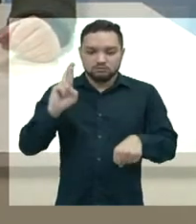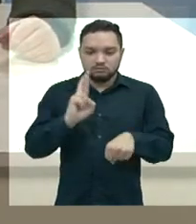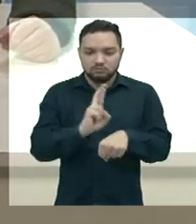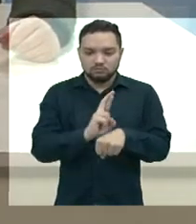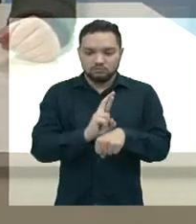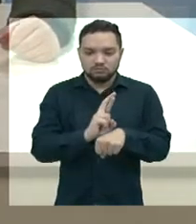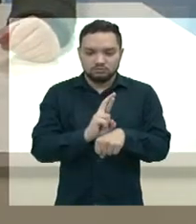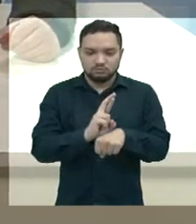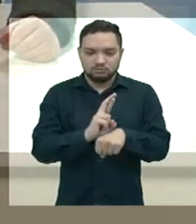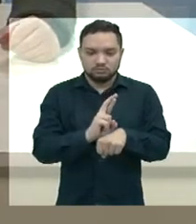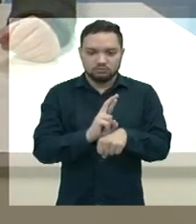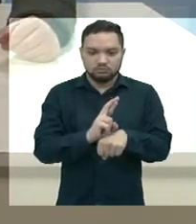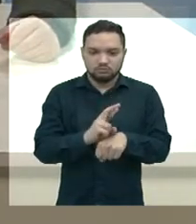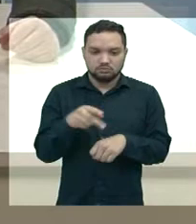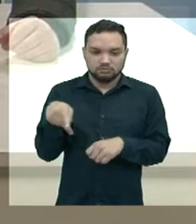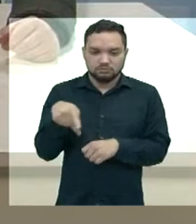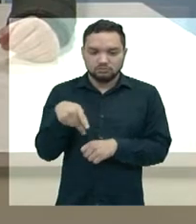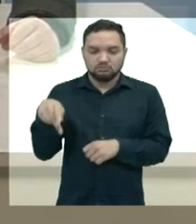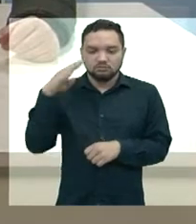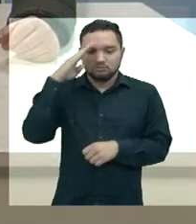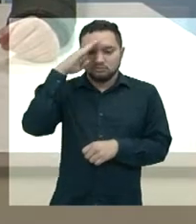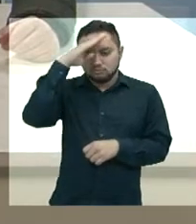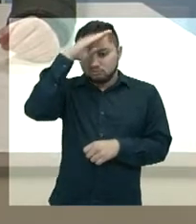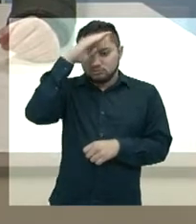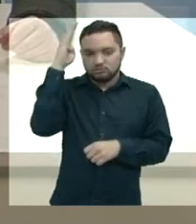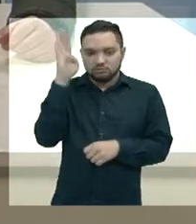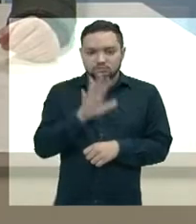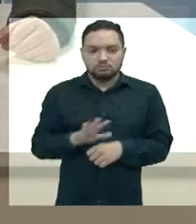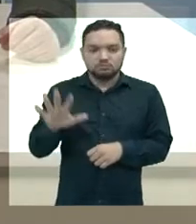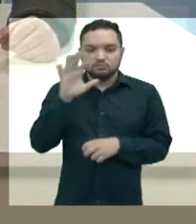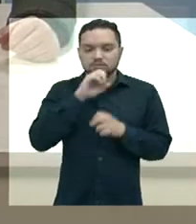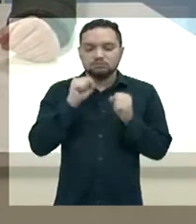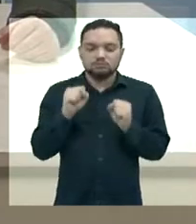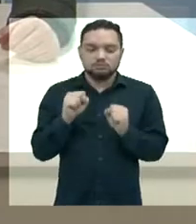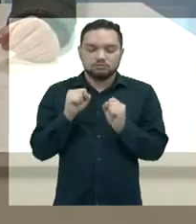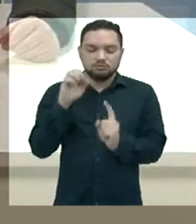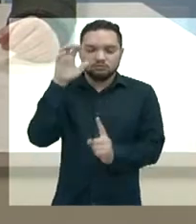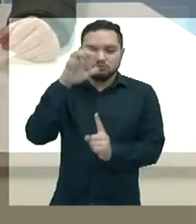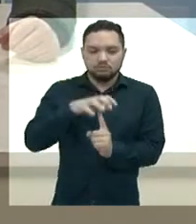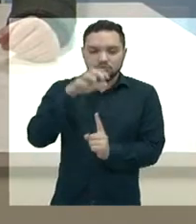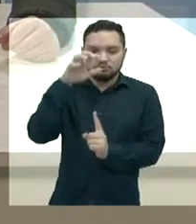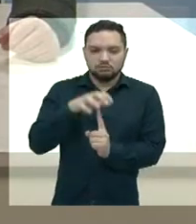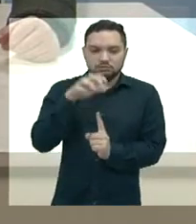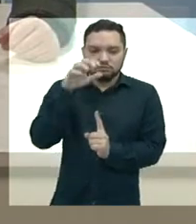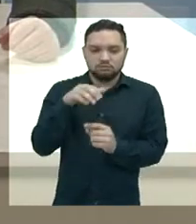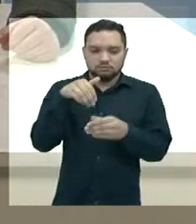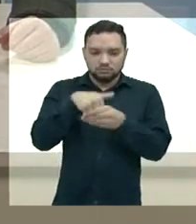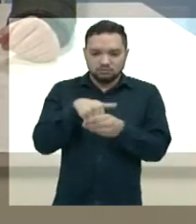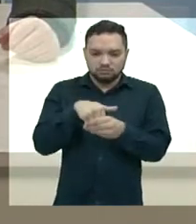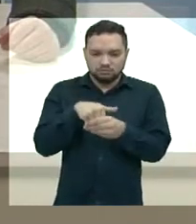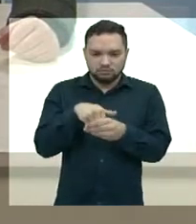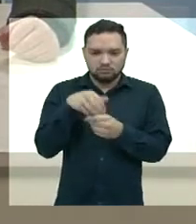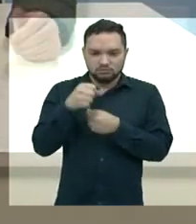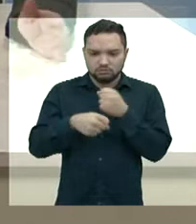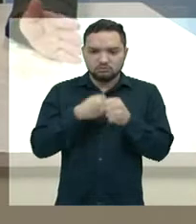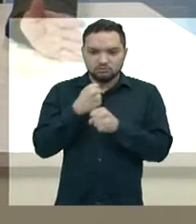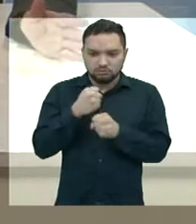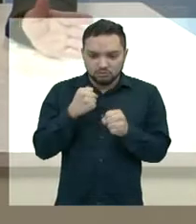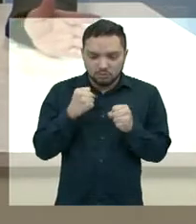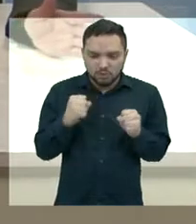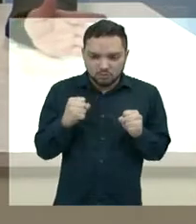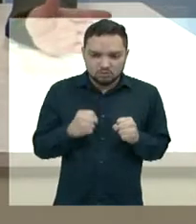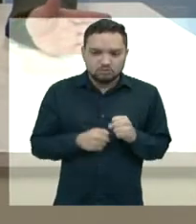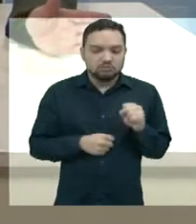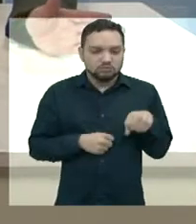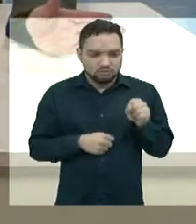representado pelo atual presidente Jair Bolsonaro no Brasil e que pode influir na eleição do ano que vem no estado do Ceará? Sim,